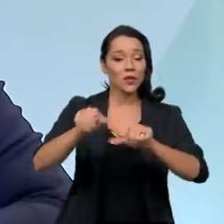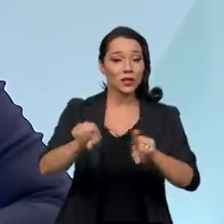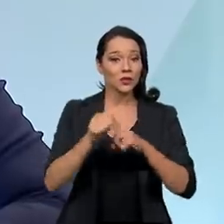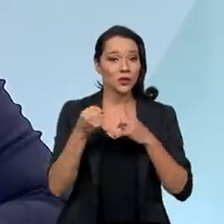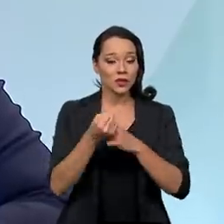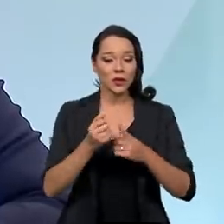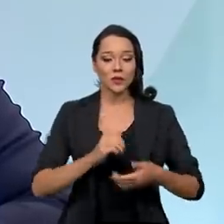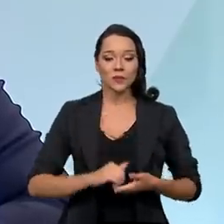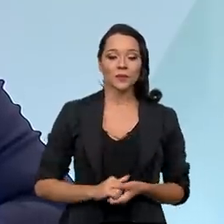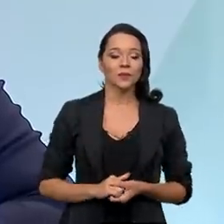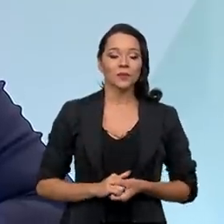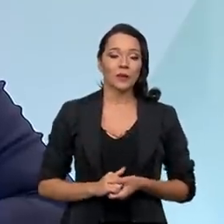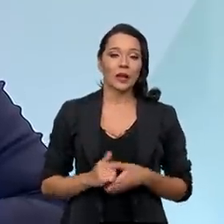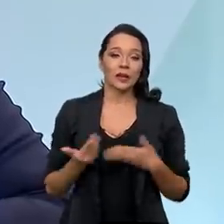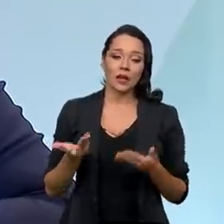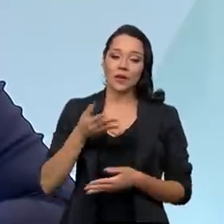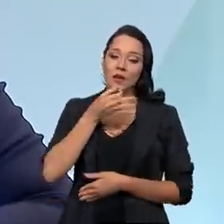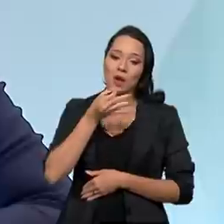social.